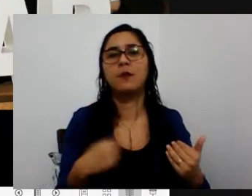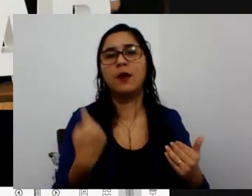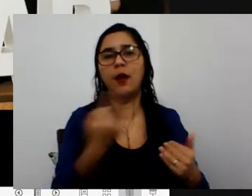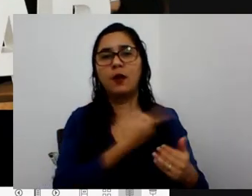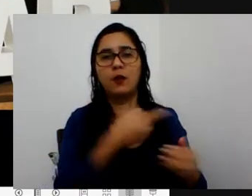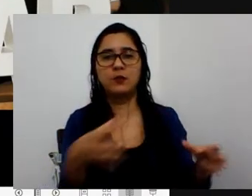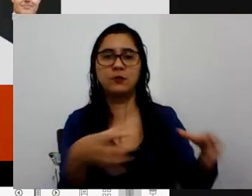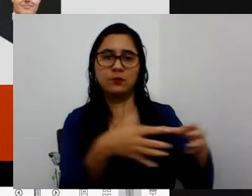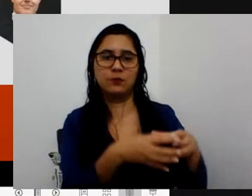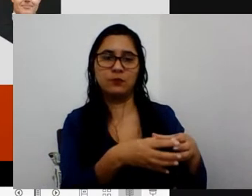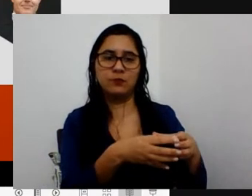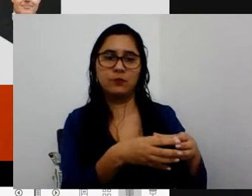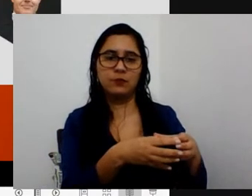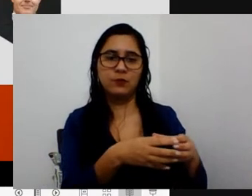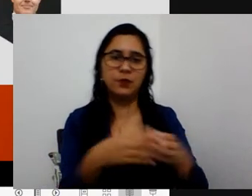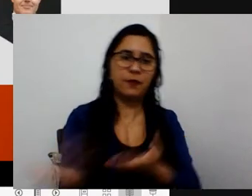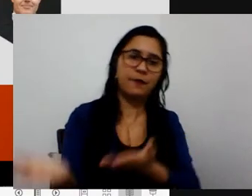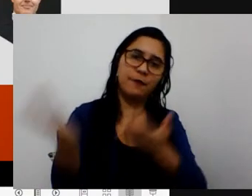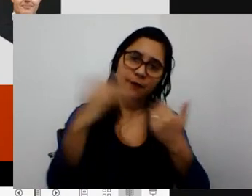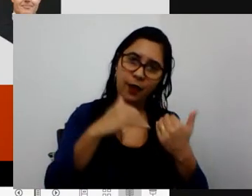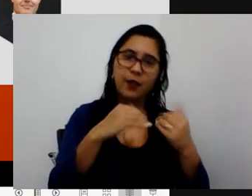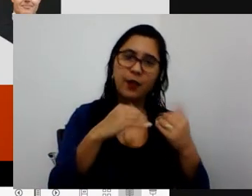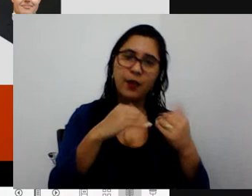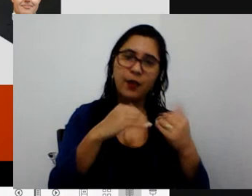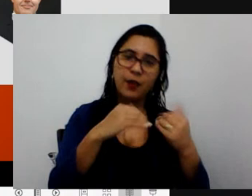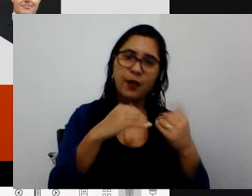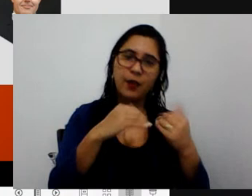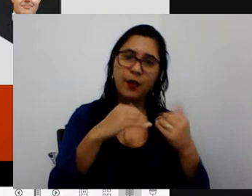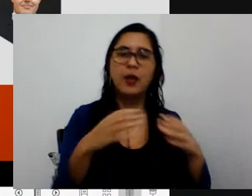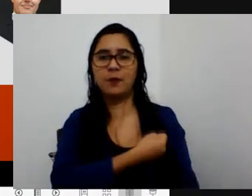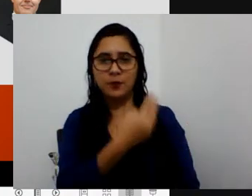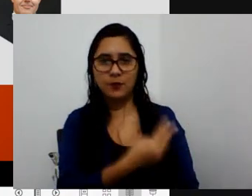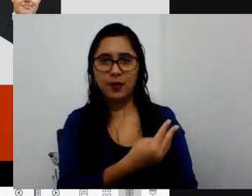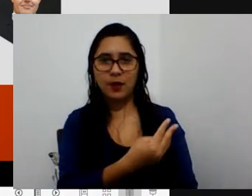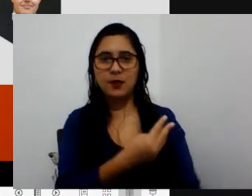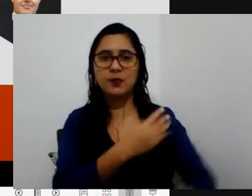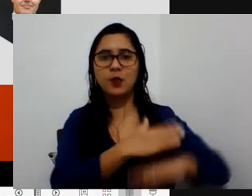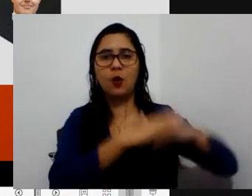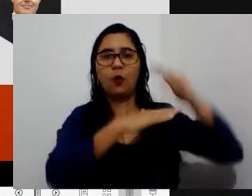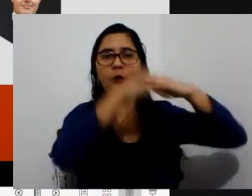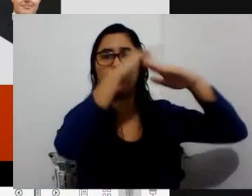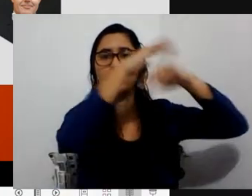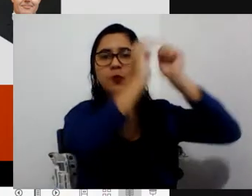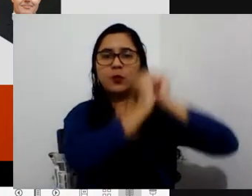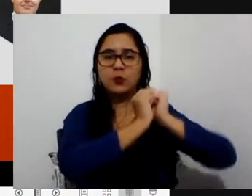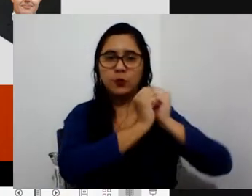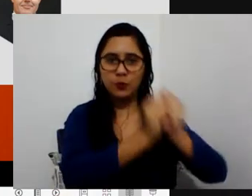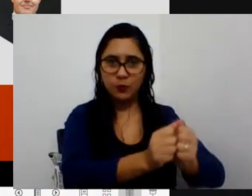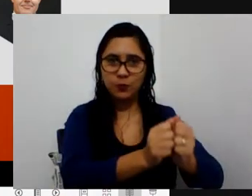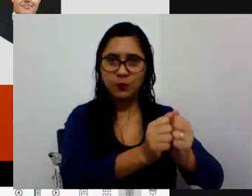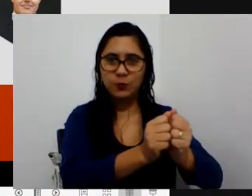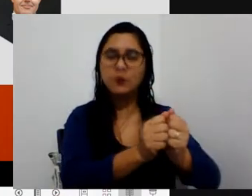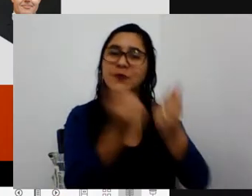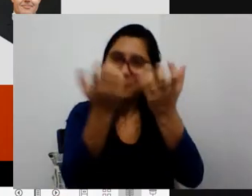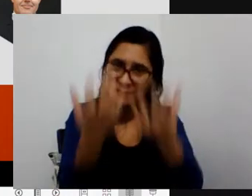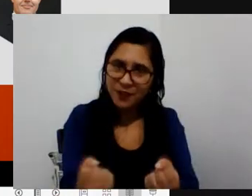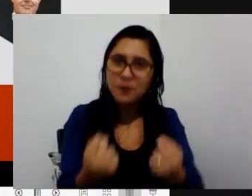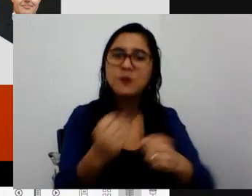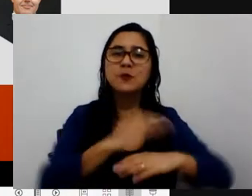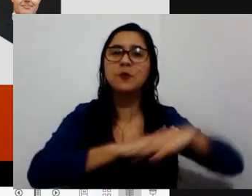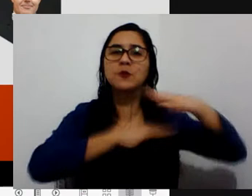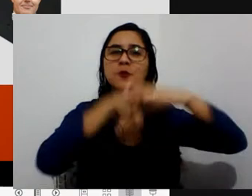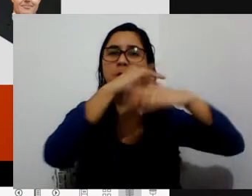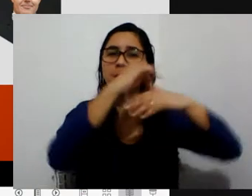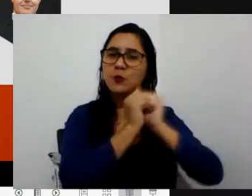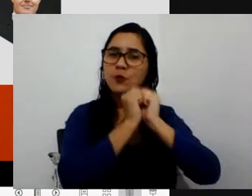equipe, venha para a chapa 3, e juntos. Vamos construir juntos uma